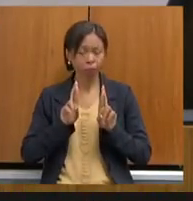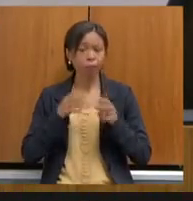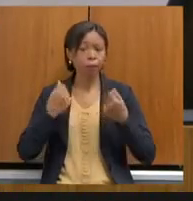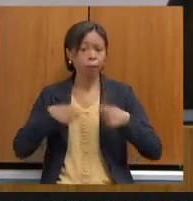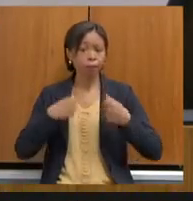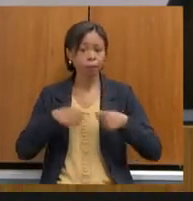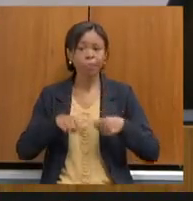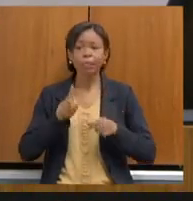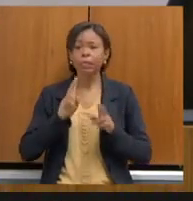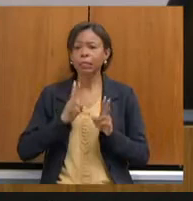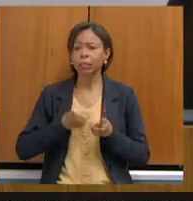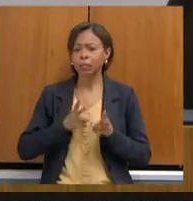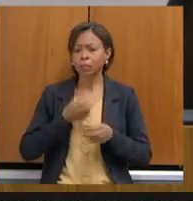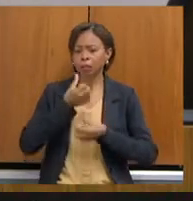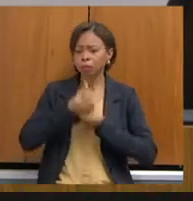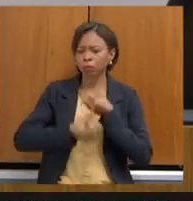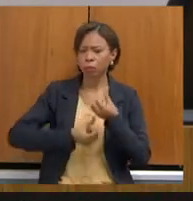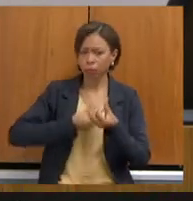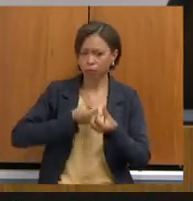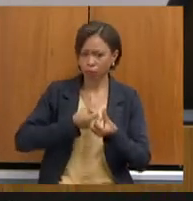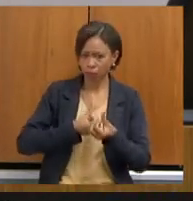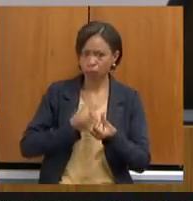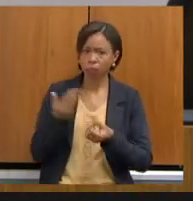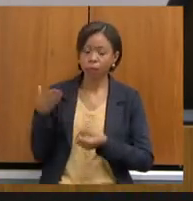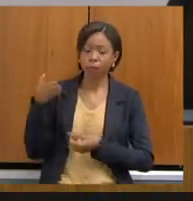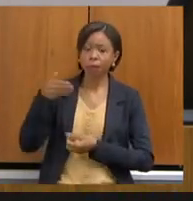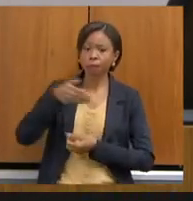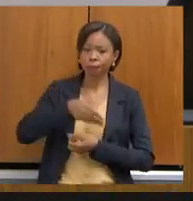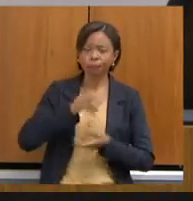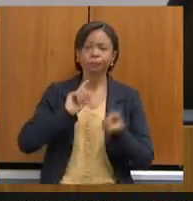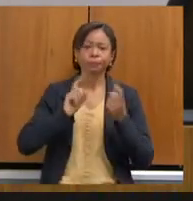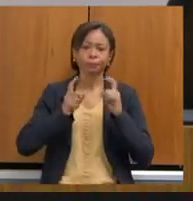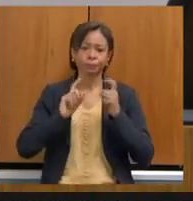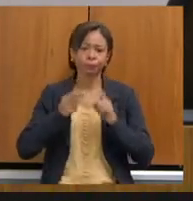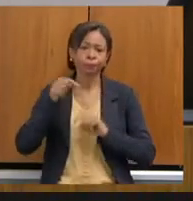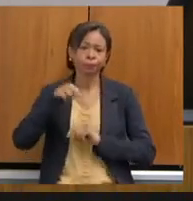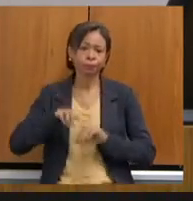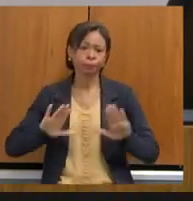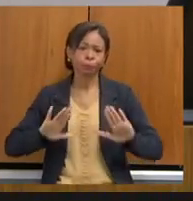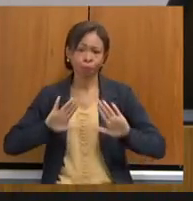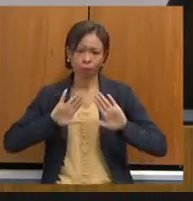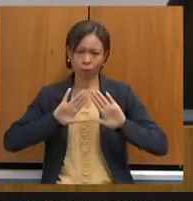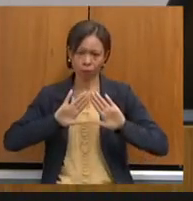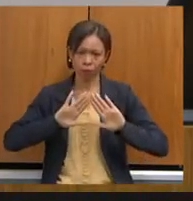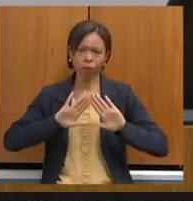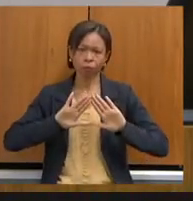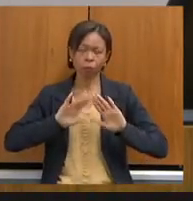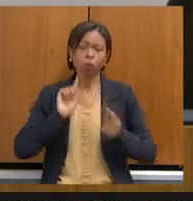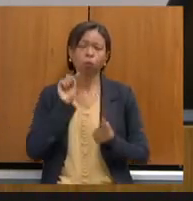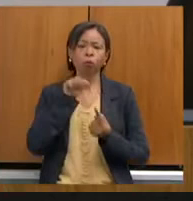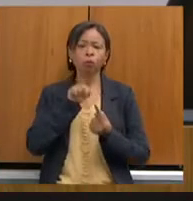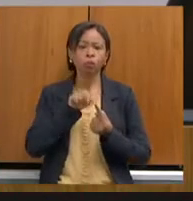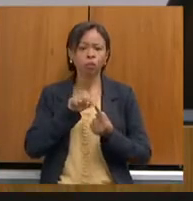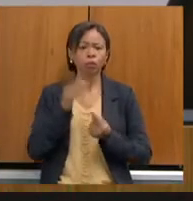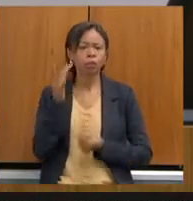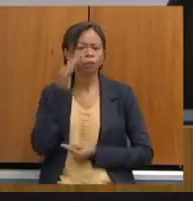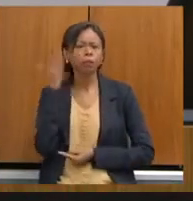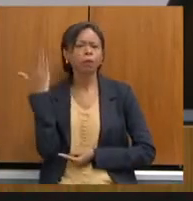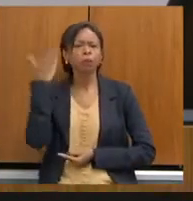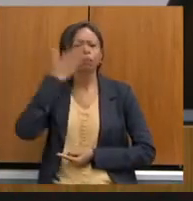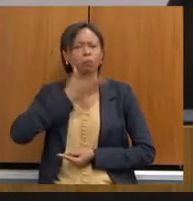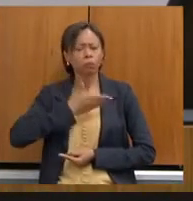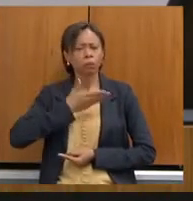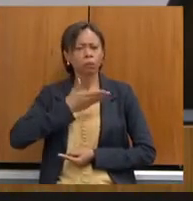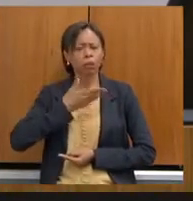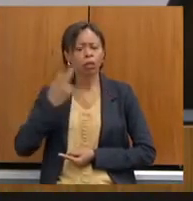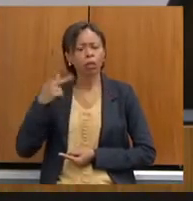semestralmente a reuniões das comissões da Assembleia para prestar informações sobre a